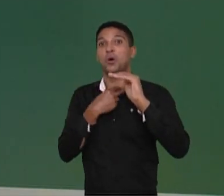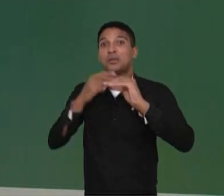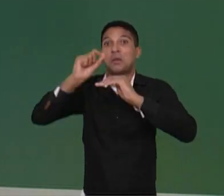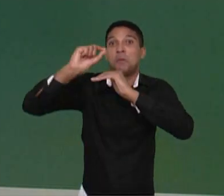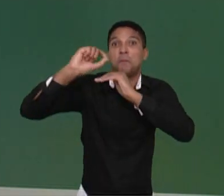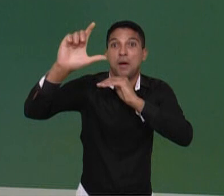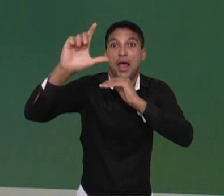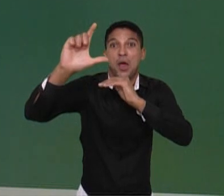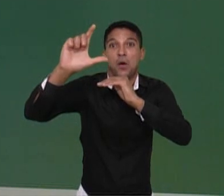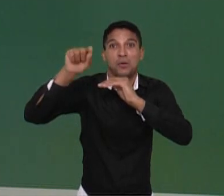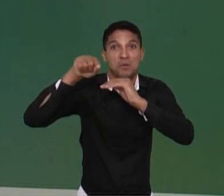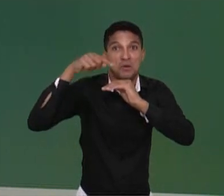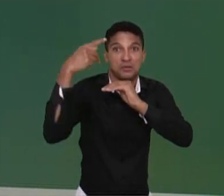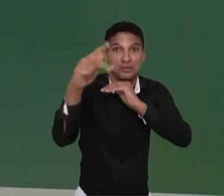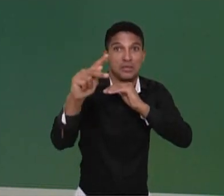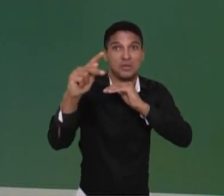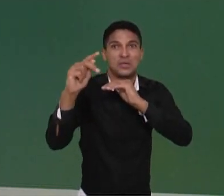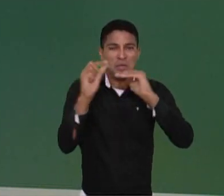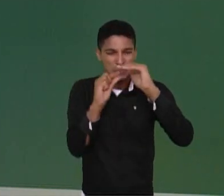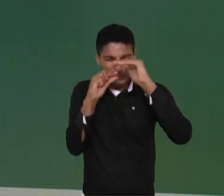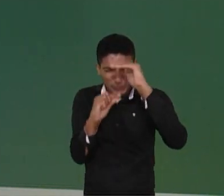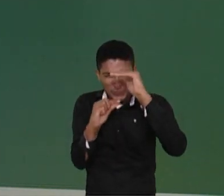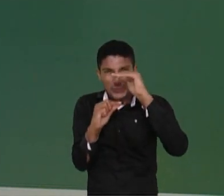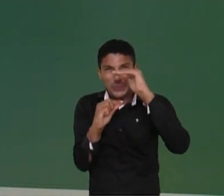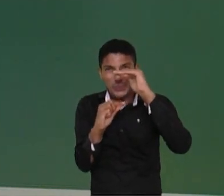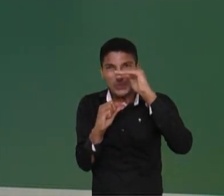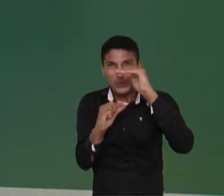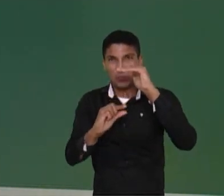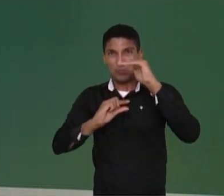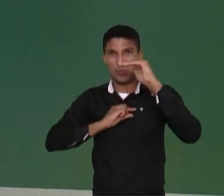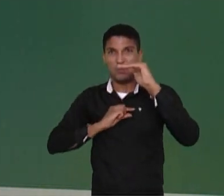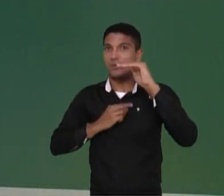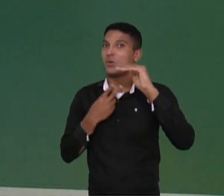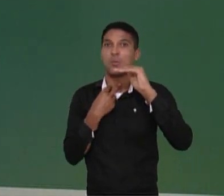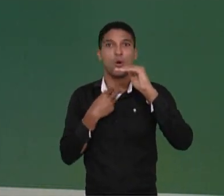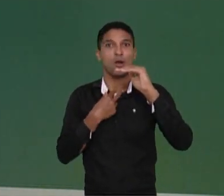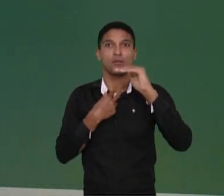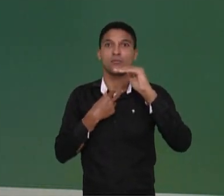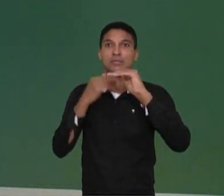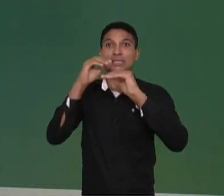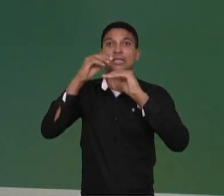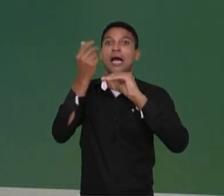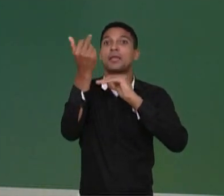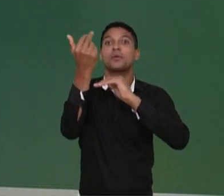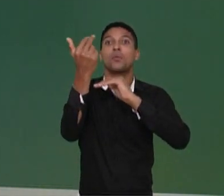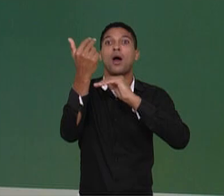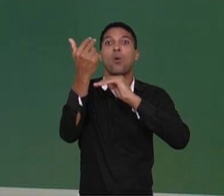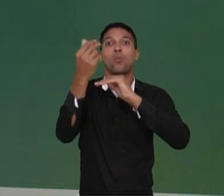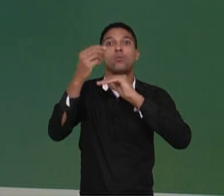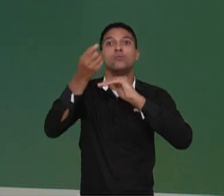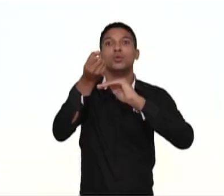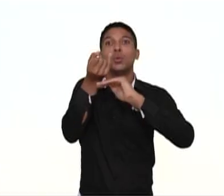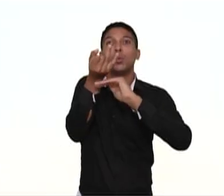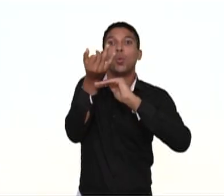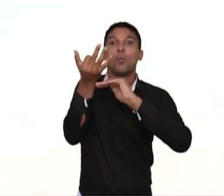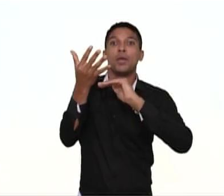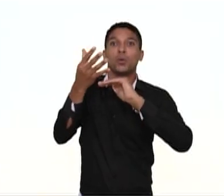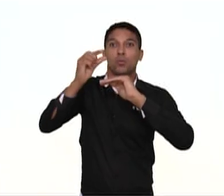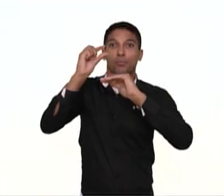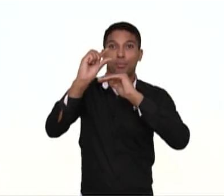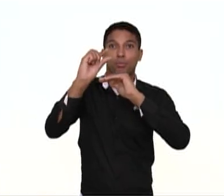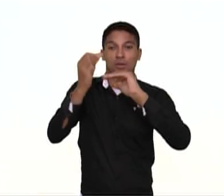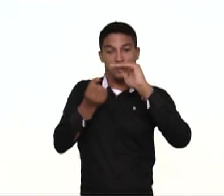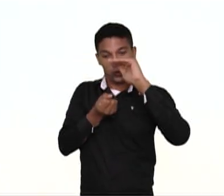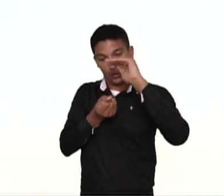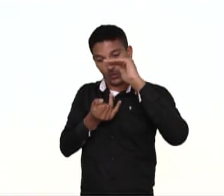para trabalhar dessa forma. Então, tem que dividir em partes iguais, eu posso ficar com uma quantidade de partes maior, mas eu não